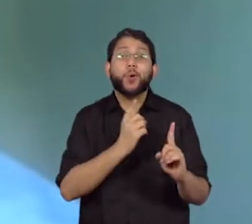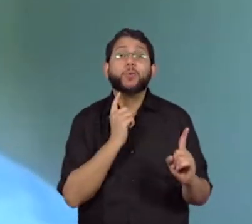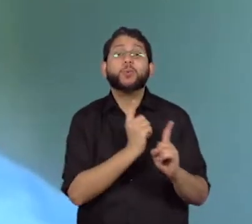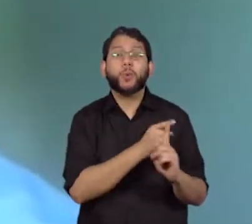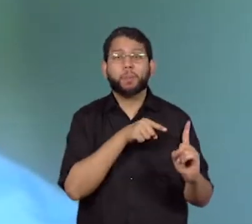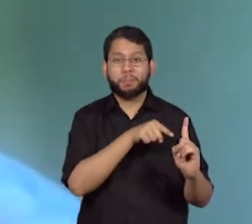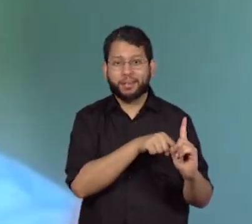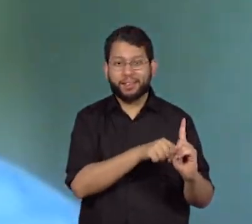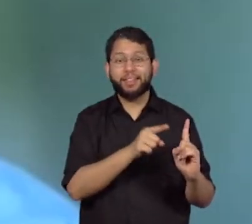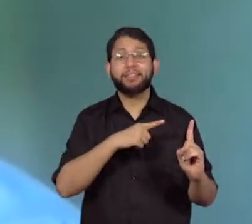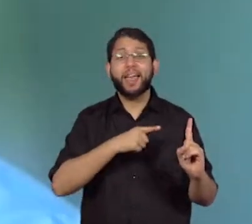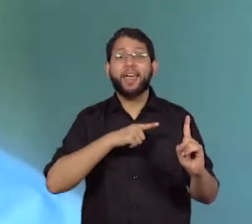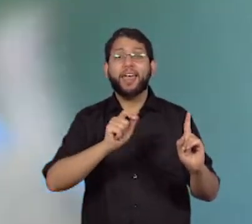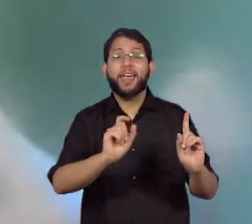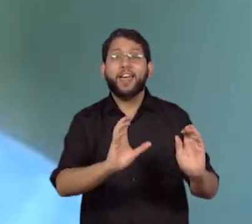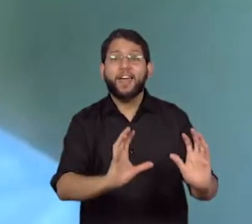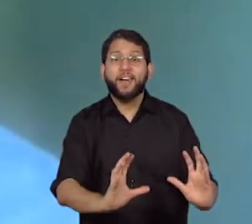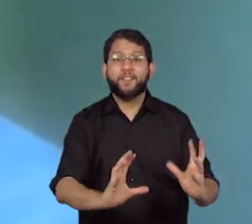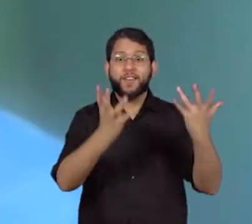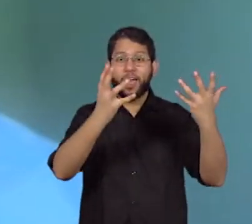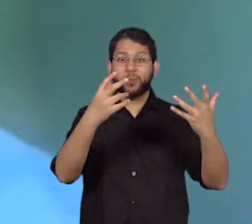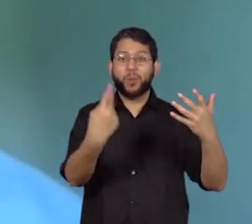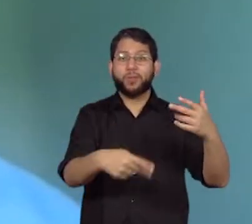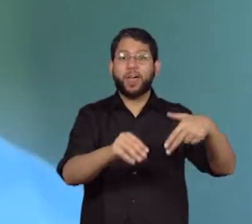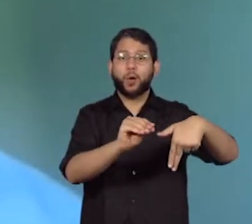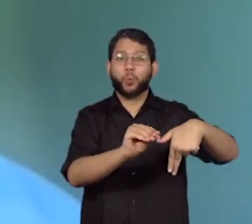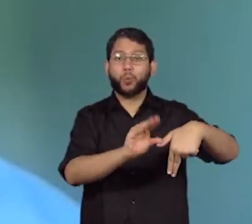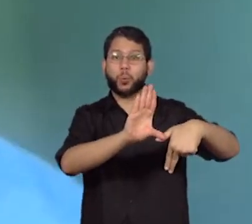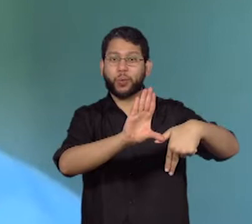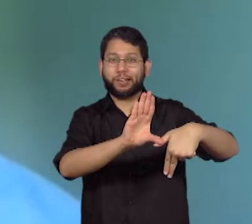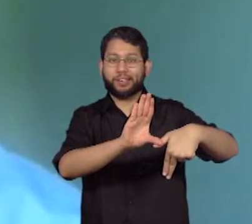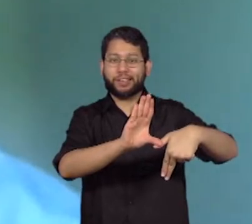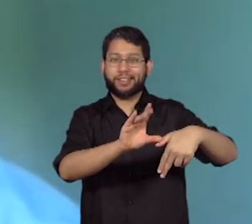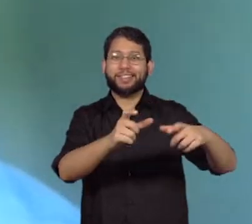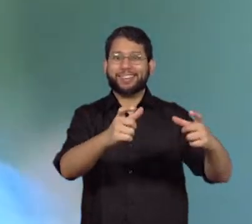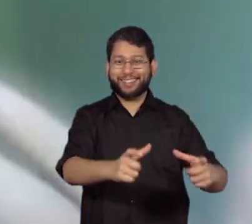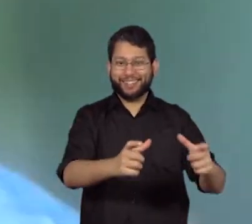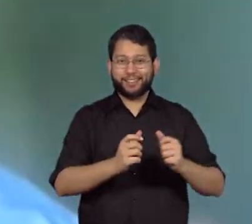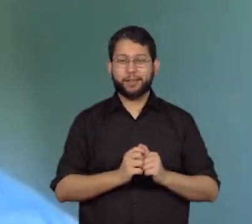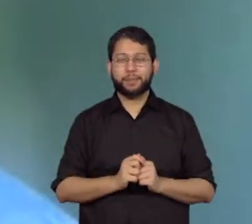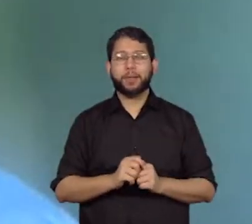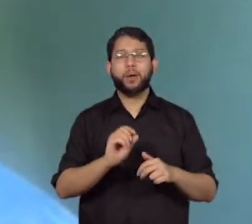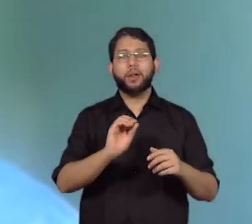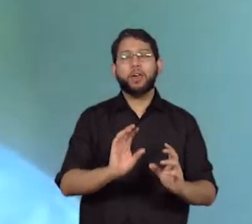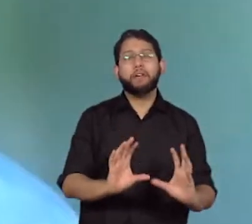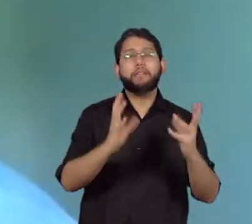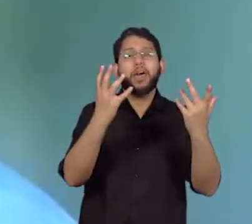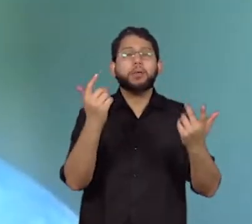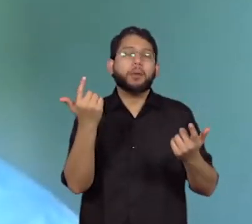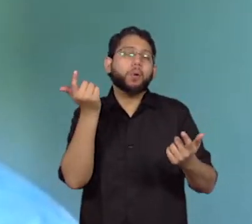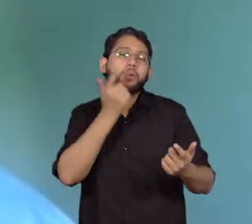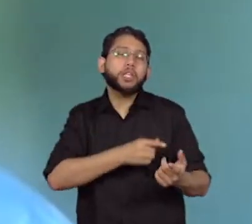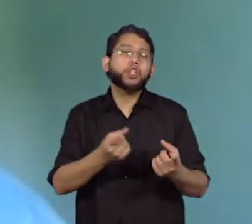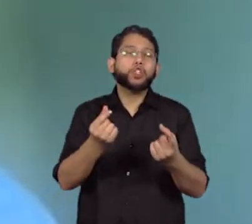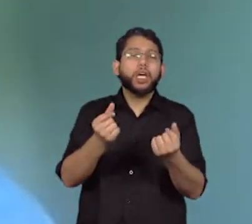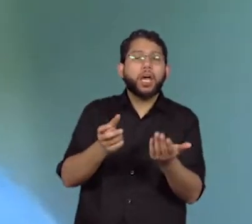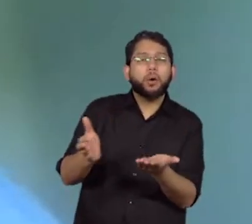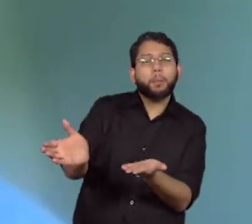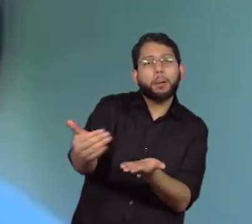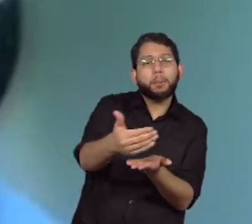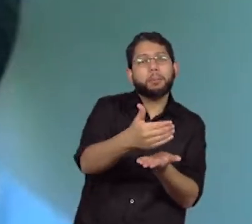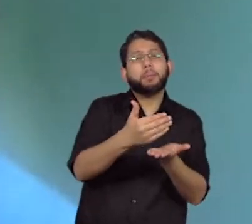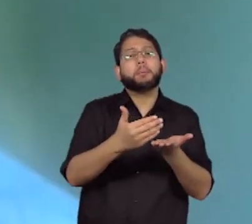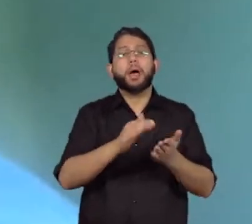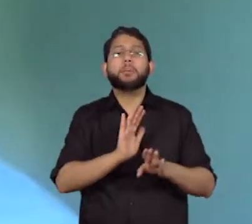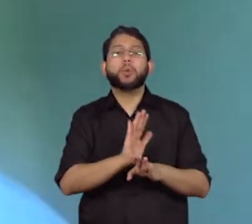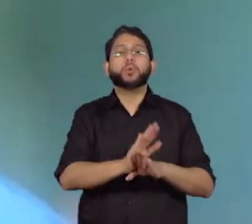estava num evento na TV Cultura. Num evento para arrecadar fundos na TV